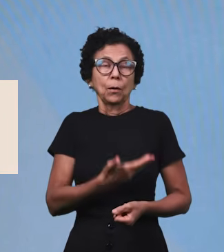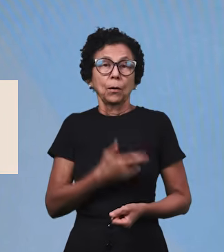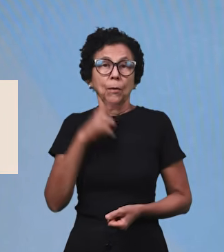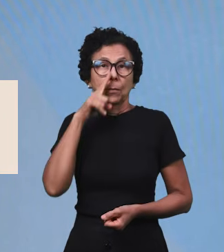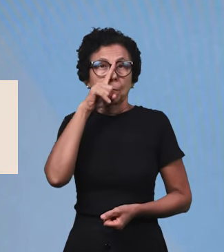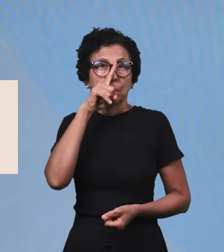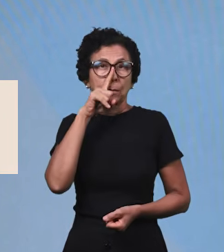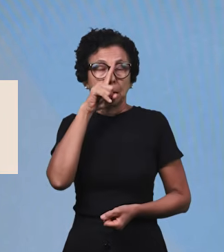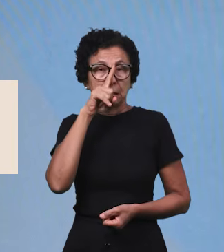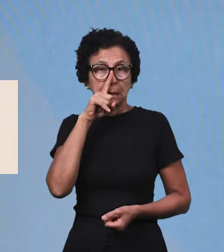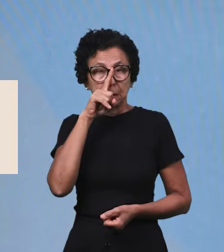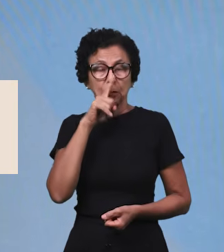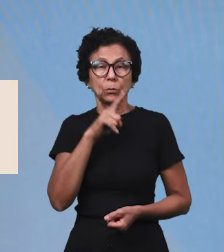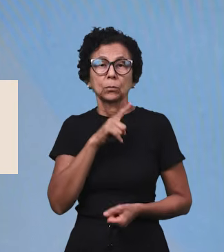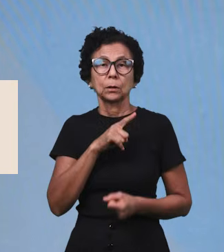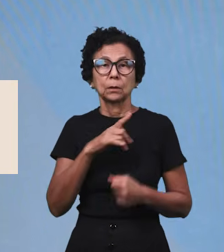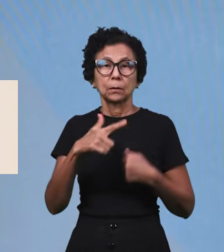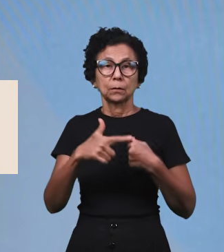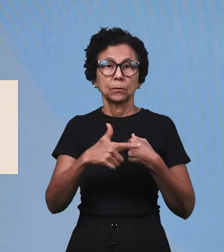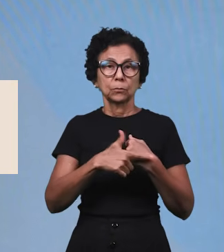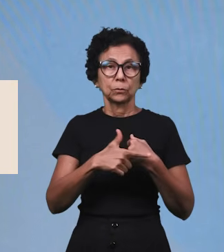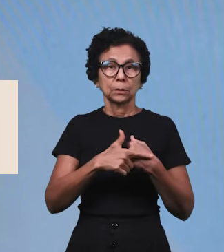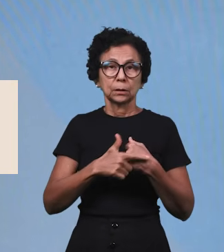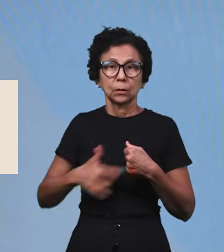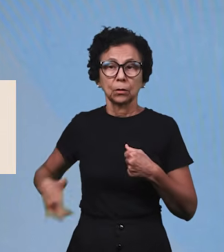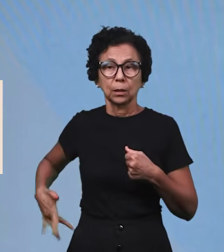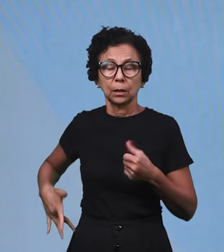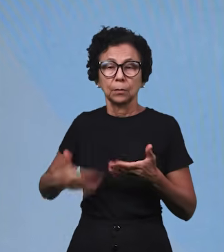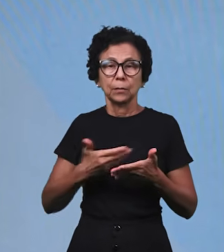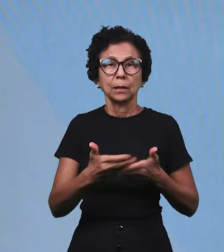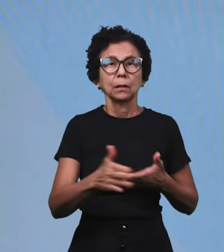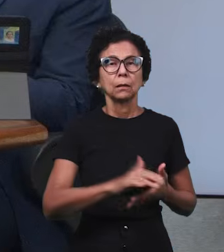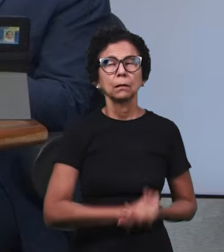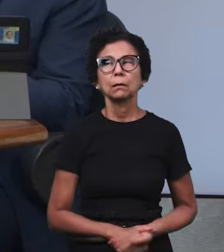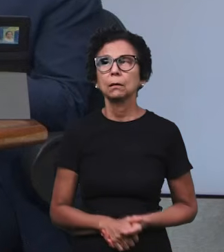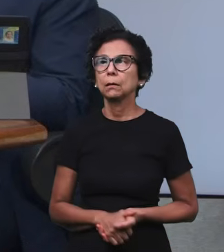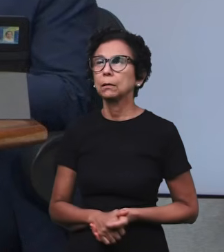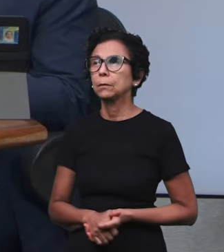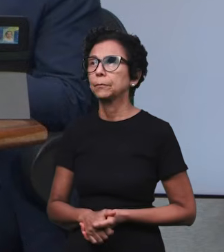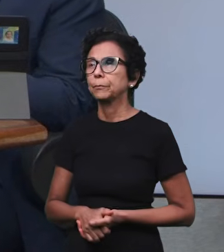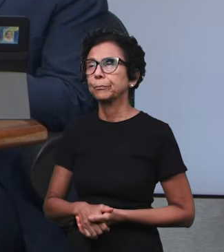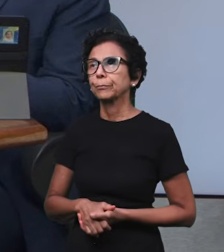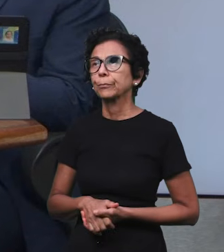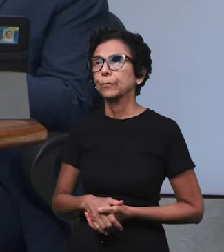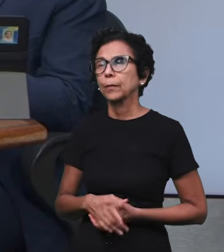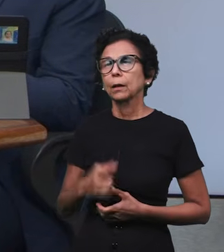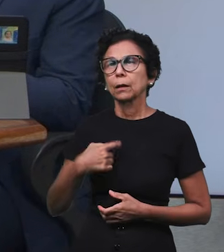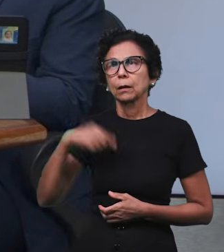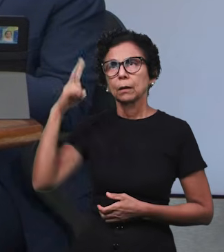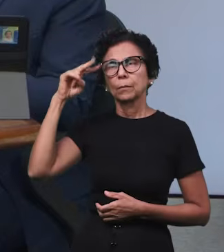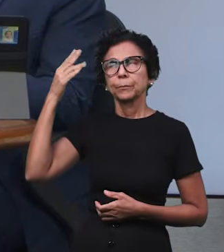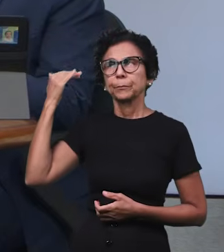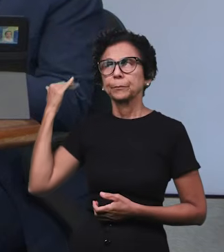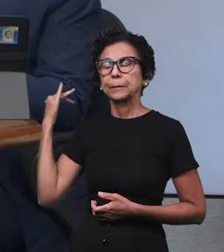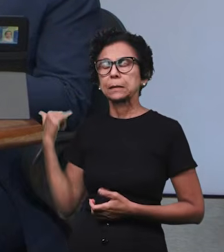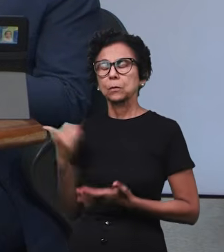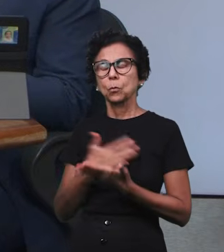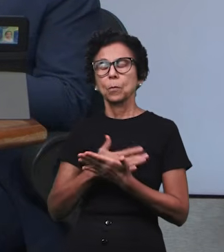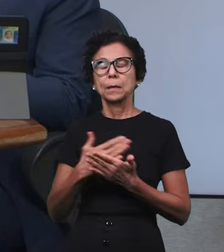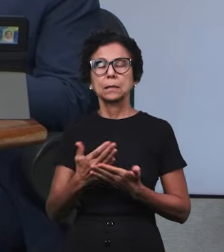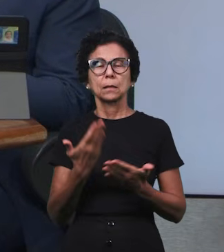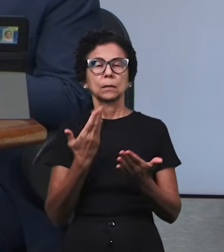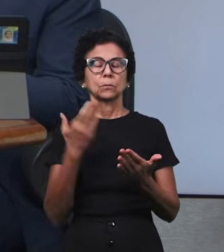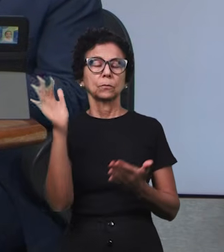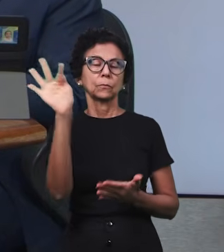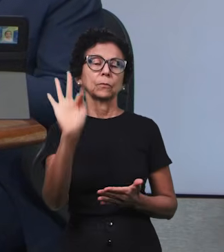levam à perda de função renal a longo prazo. Eu me lembro que quando eu estava no início da faculdade, e a gente tinha